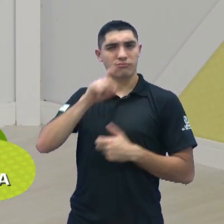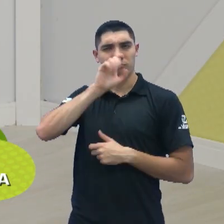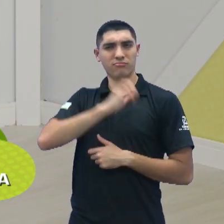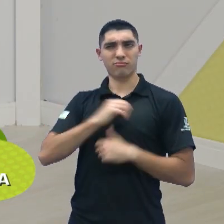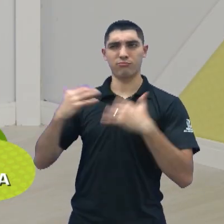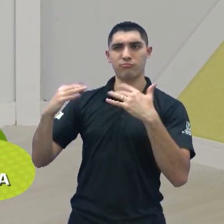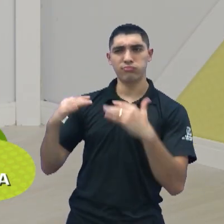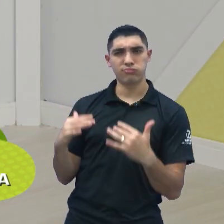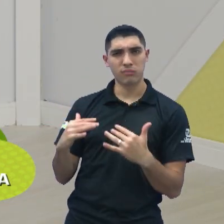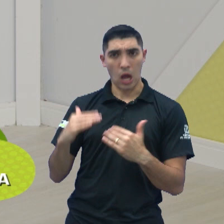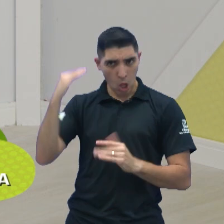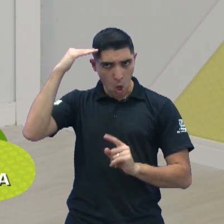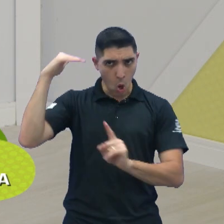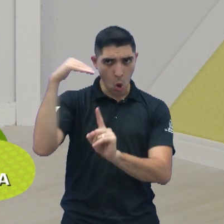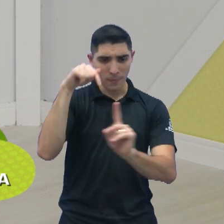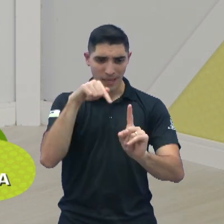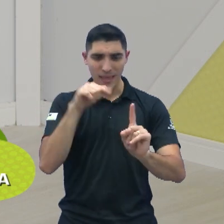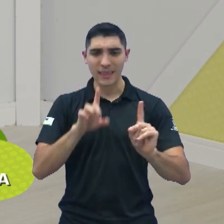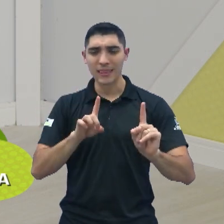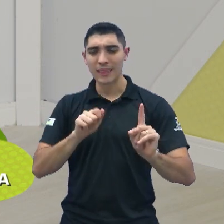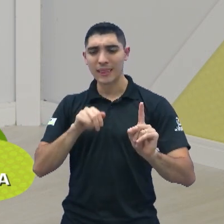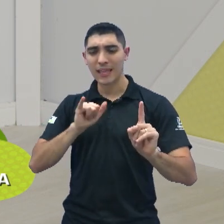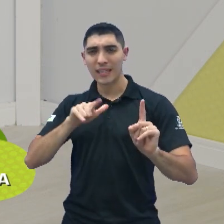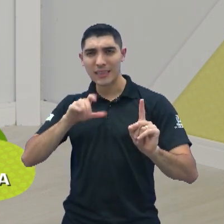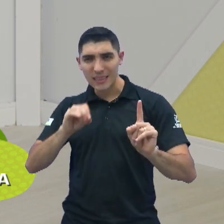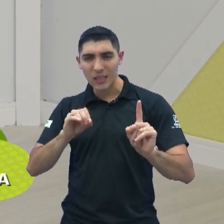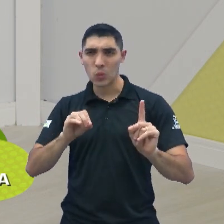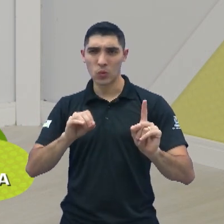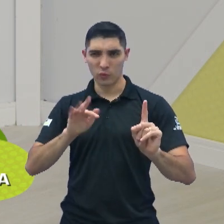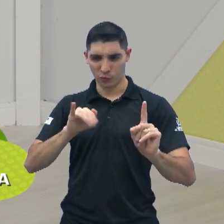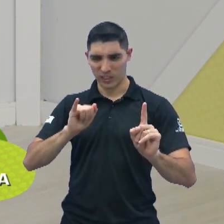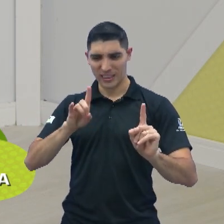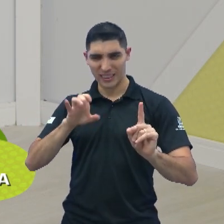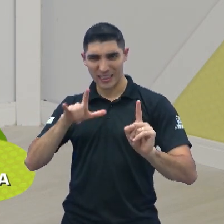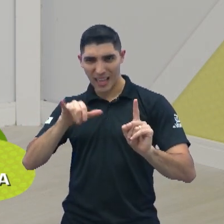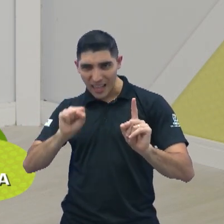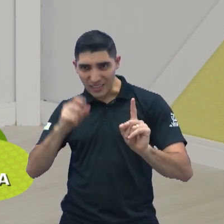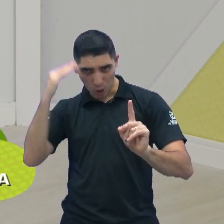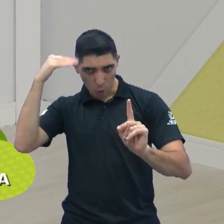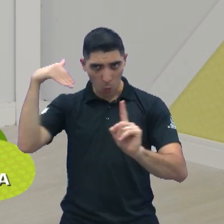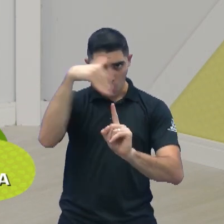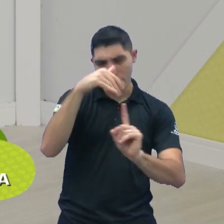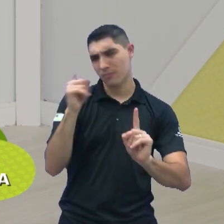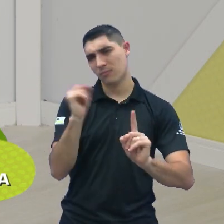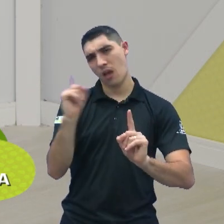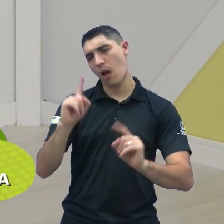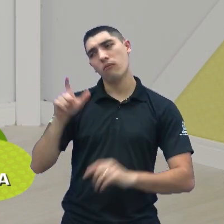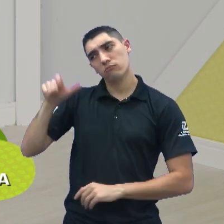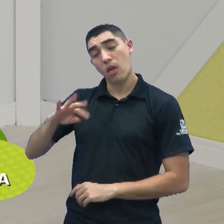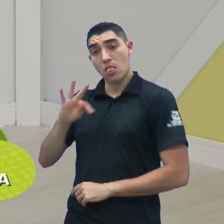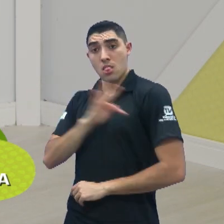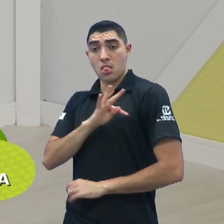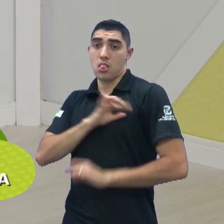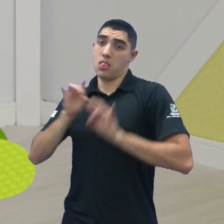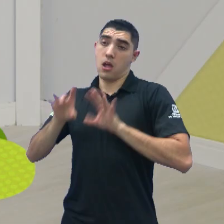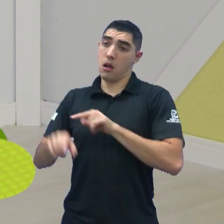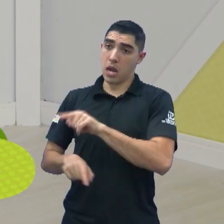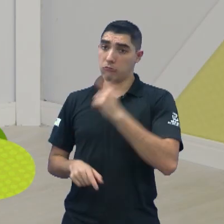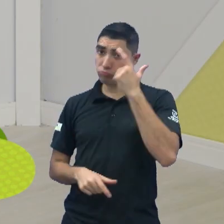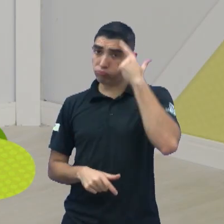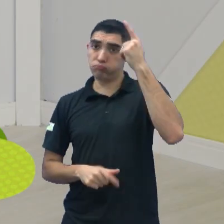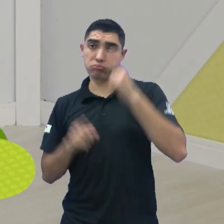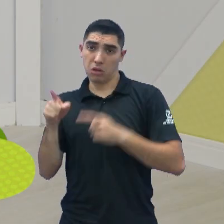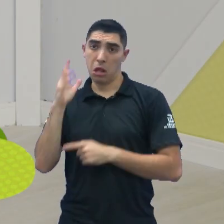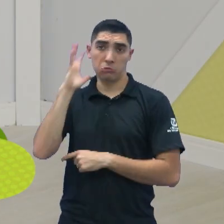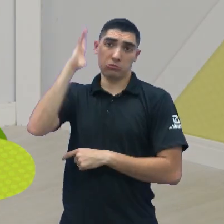Fidelis, obviamente. Eu acho que é mais culpa do esquema pelas características que a gente tem. Mas, repito, como a gente não acompanha treino, a gente não sabe como é que é o